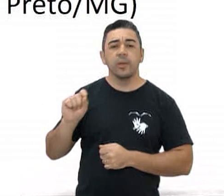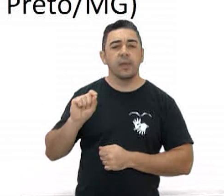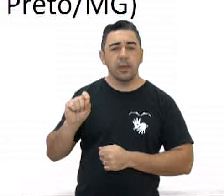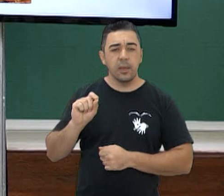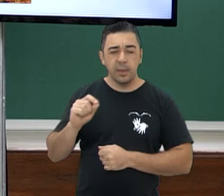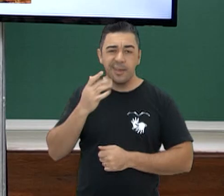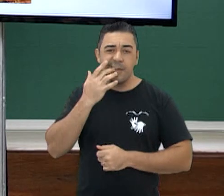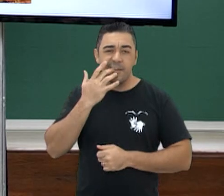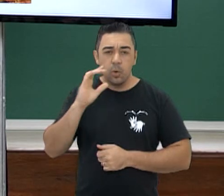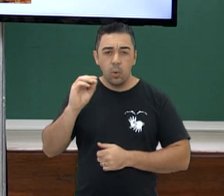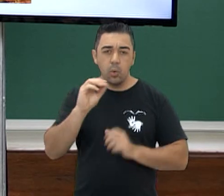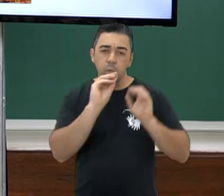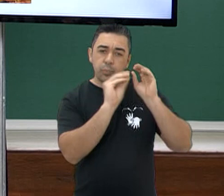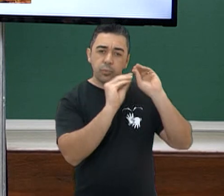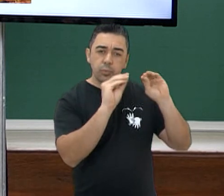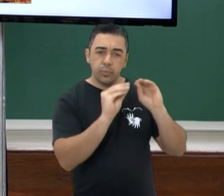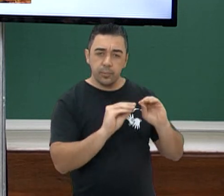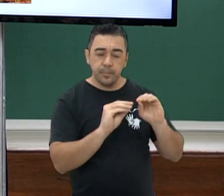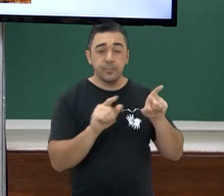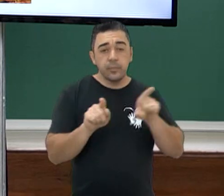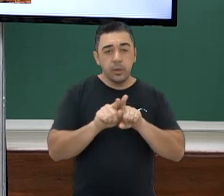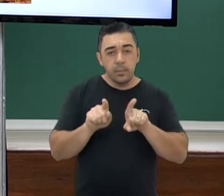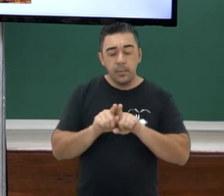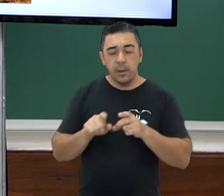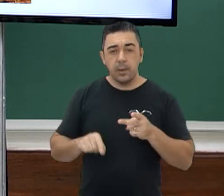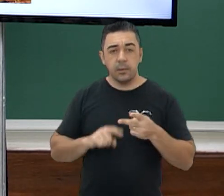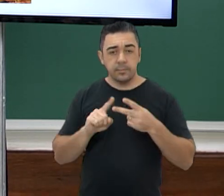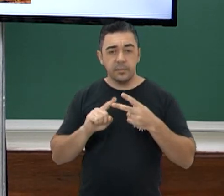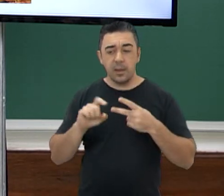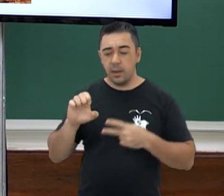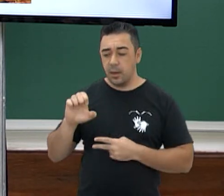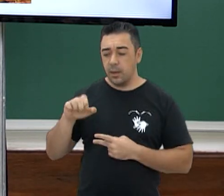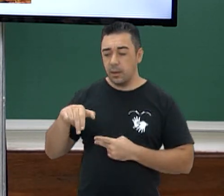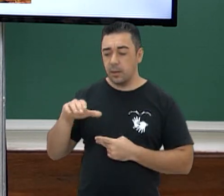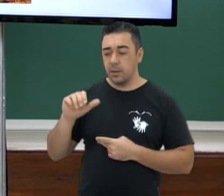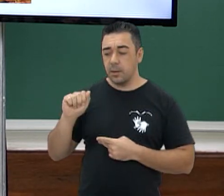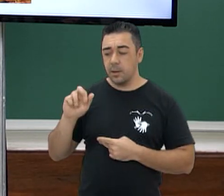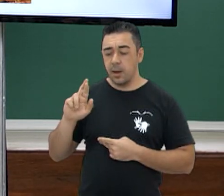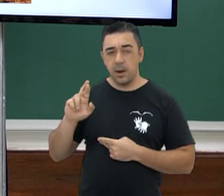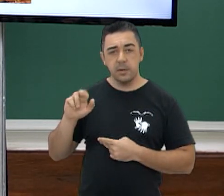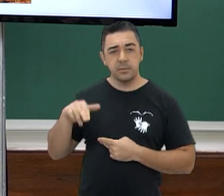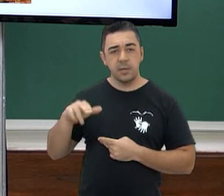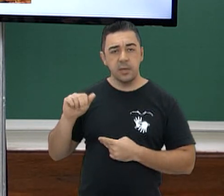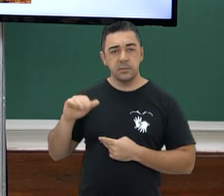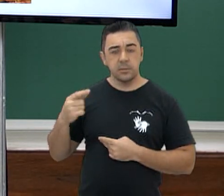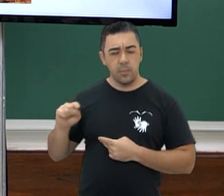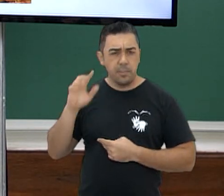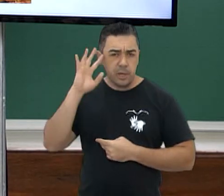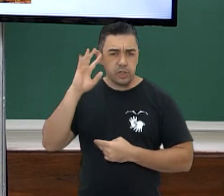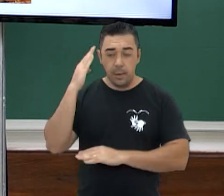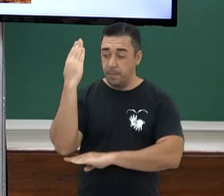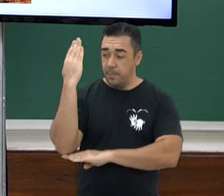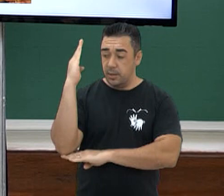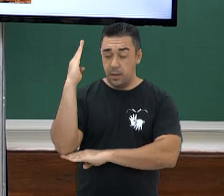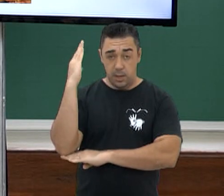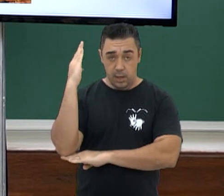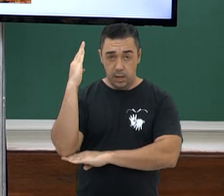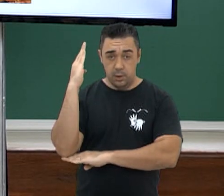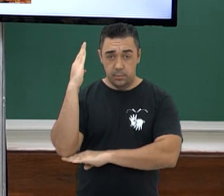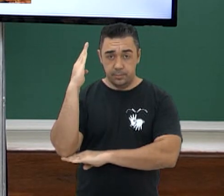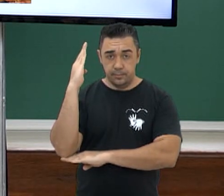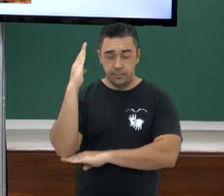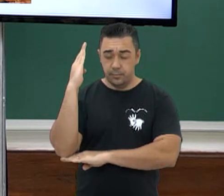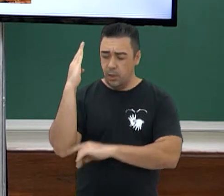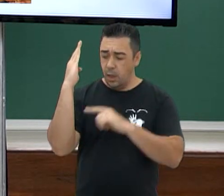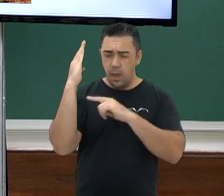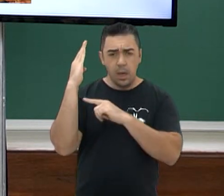esculturas, nas imagens, e com encarnação, que imagine uma escultura de madeira que querem deixar